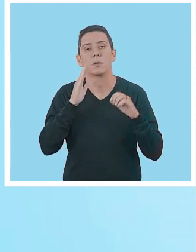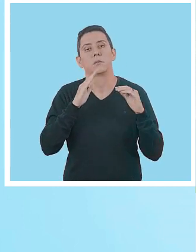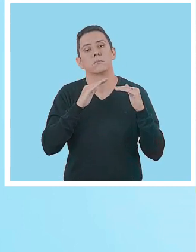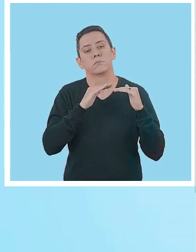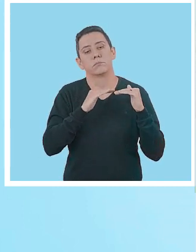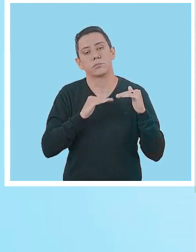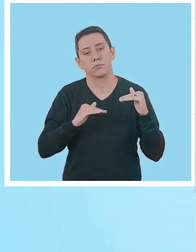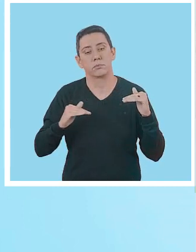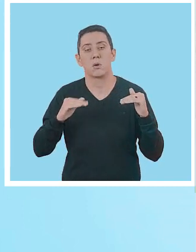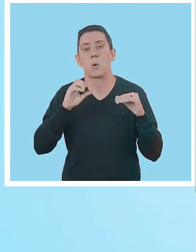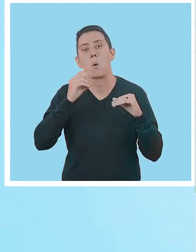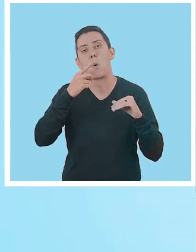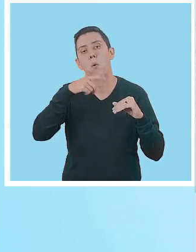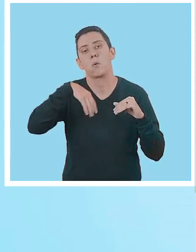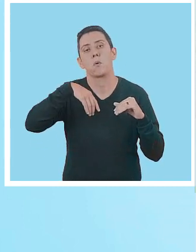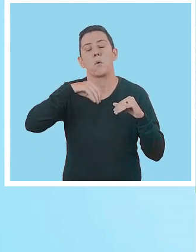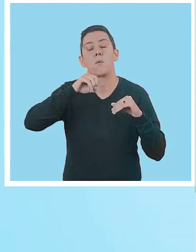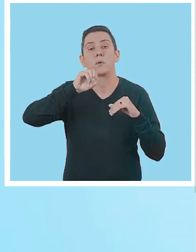eletrodomésticos